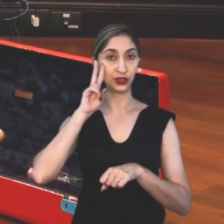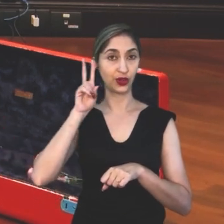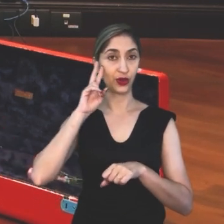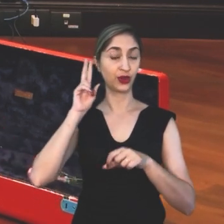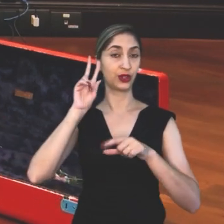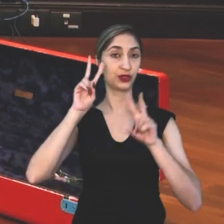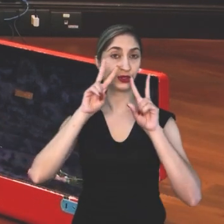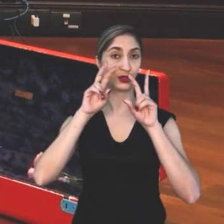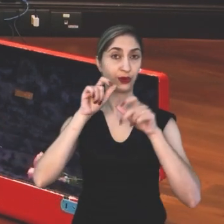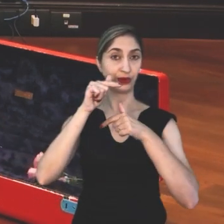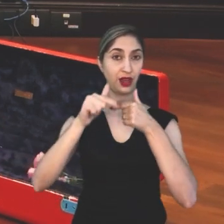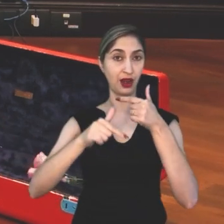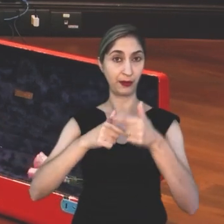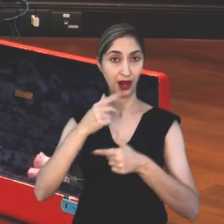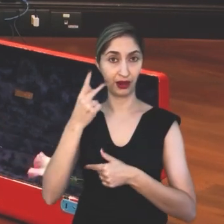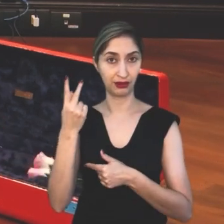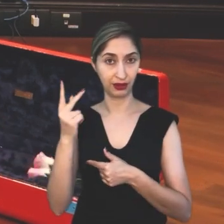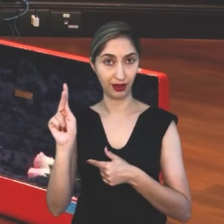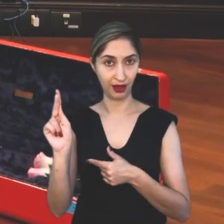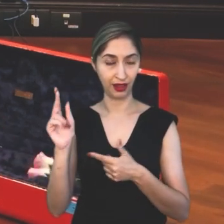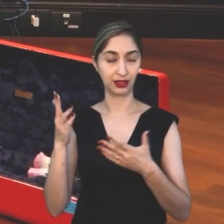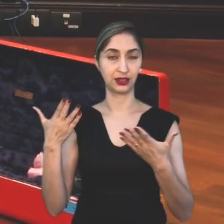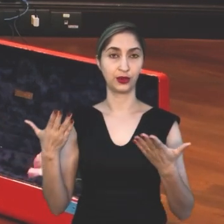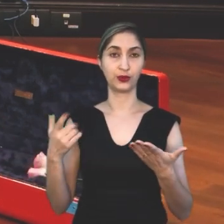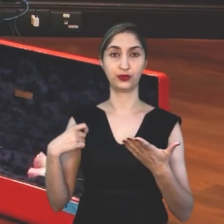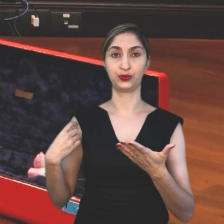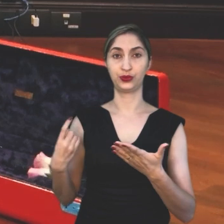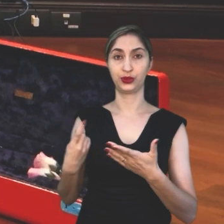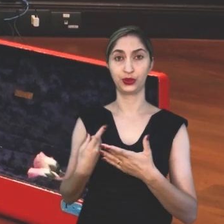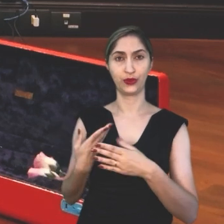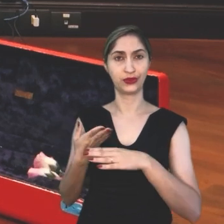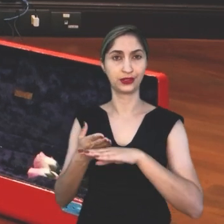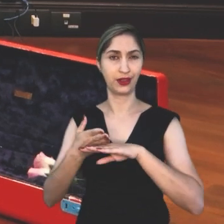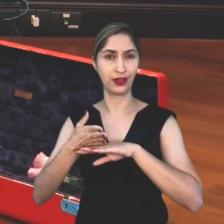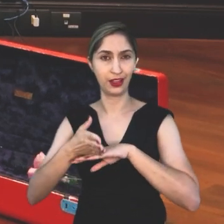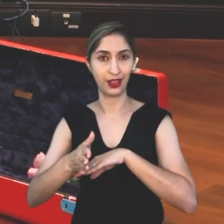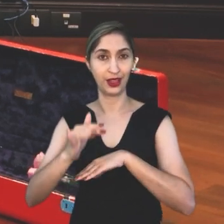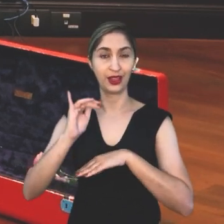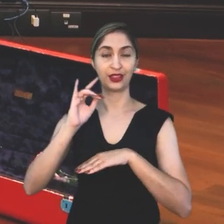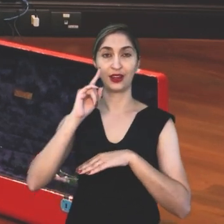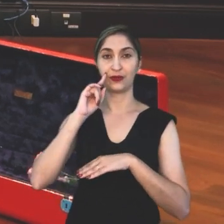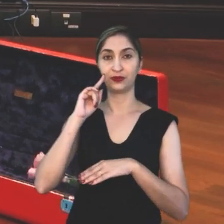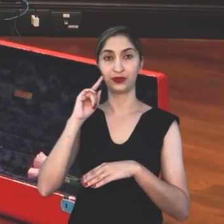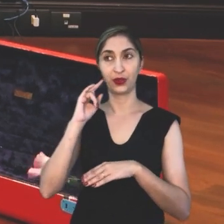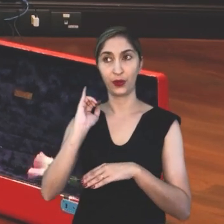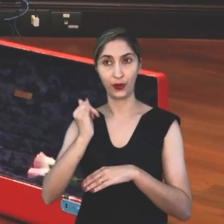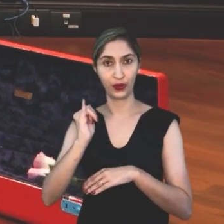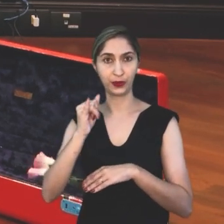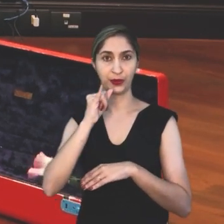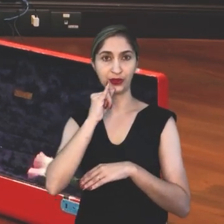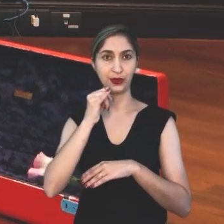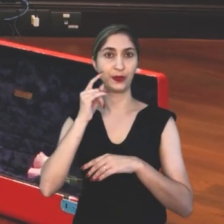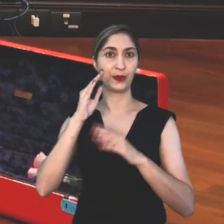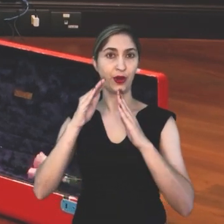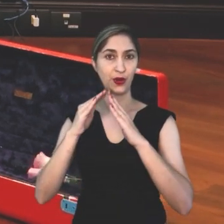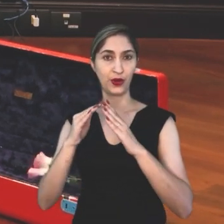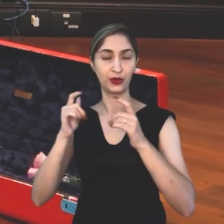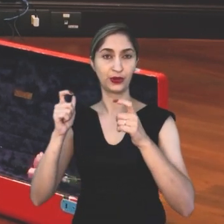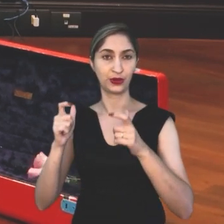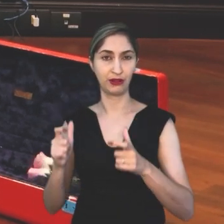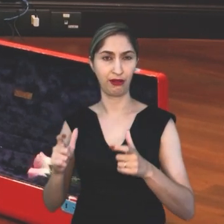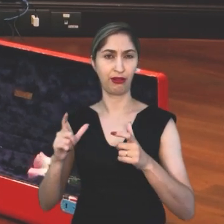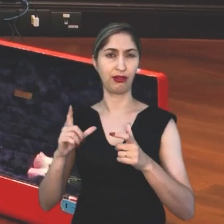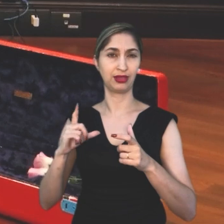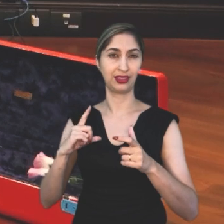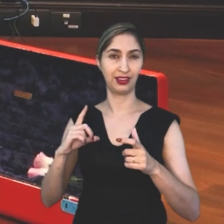contando pra gente sobre o trabalho dela. Então, quando a gente entra, a gente vai contando que ela